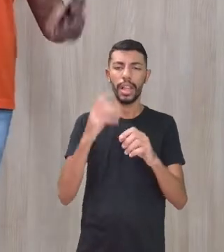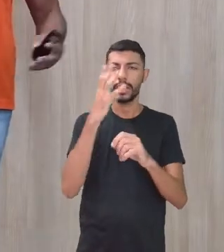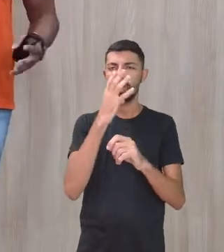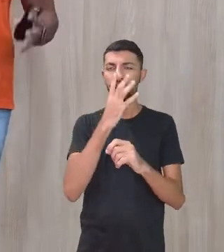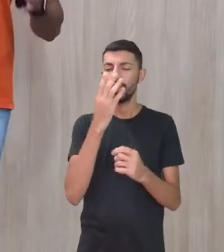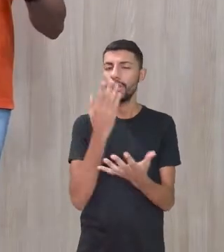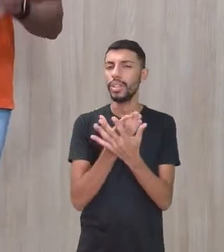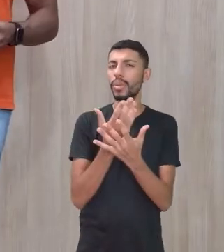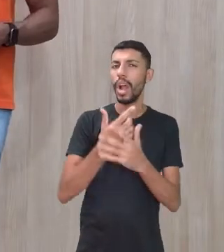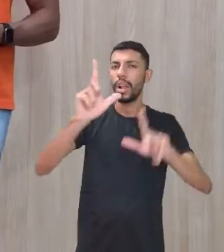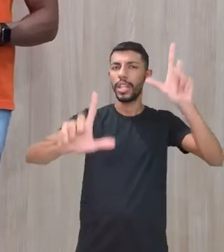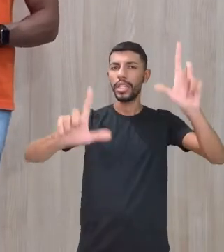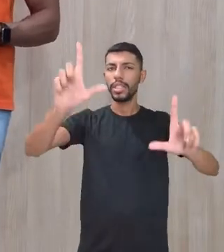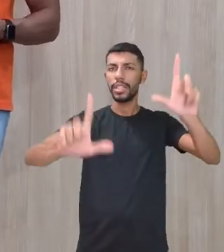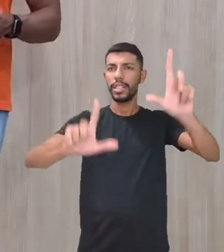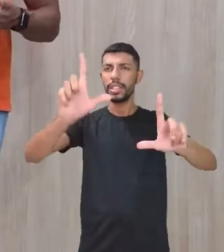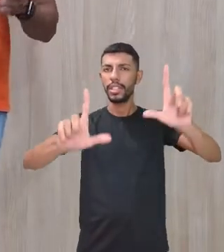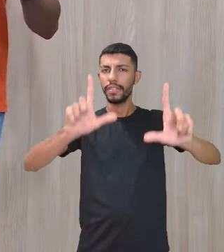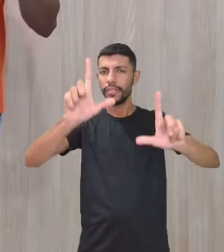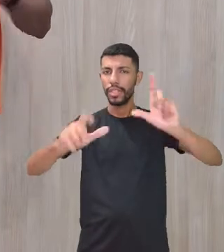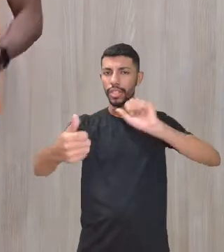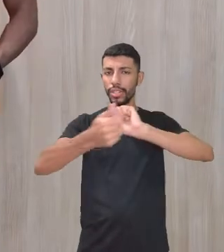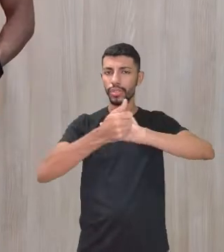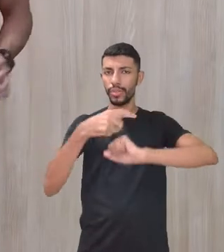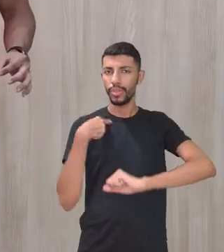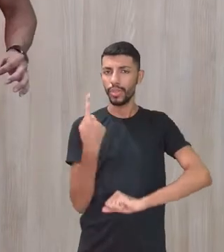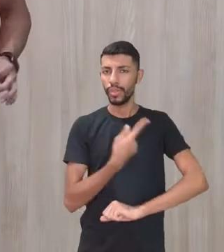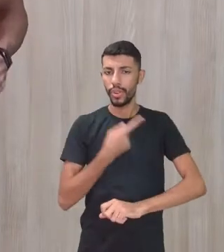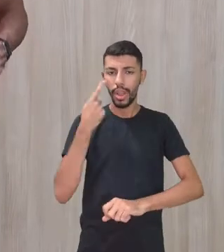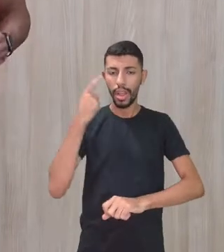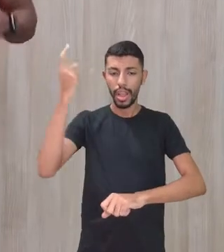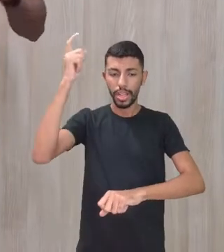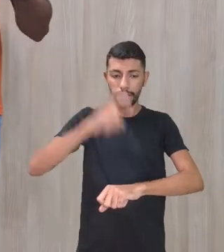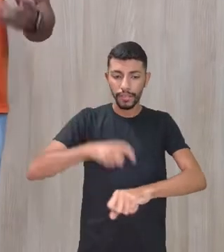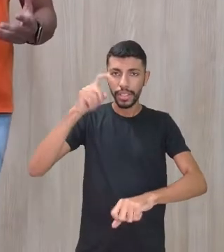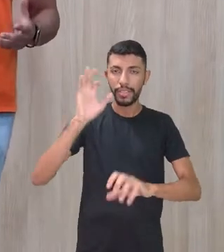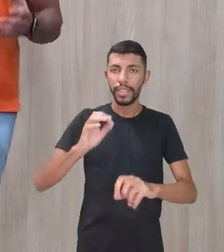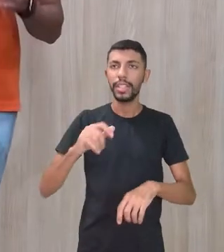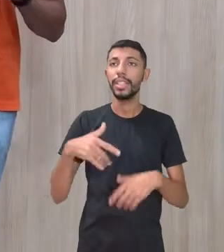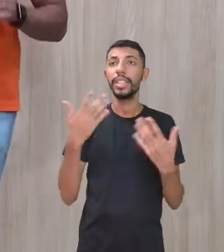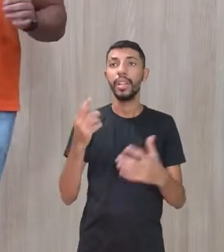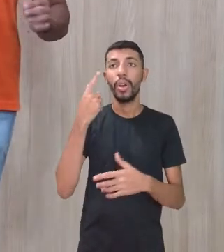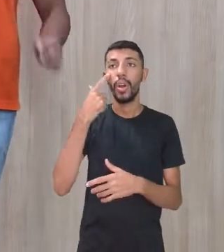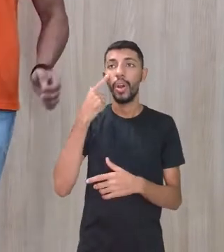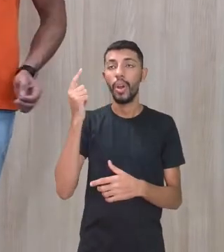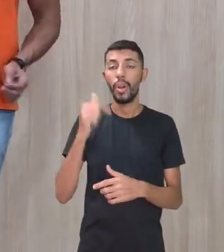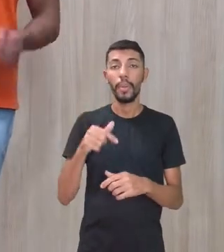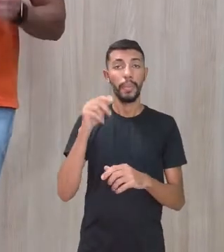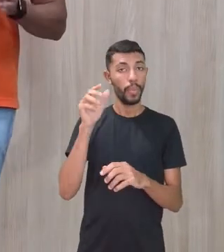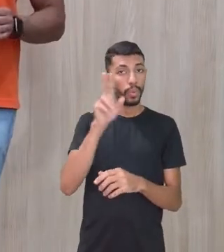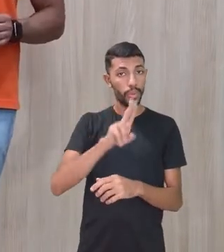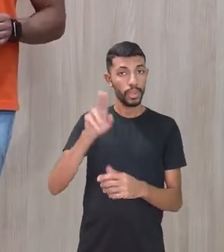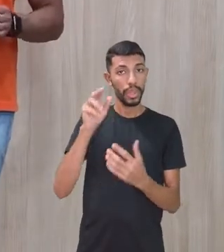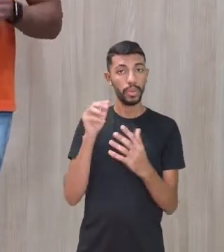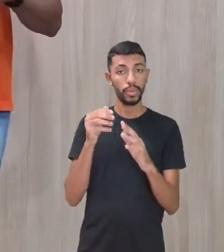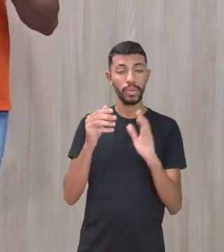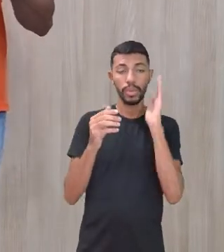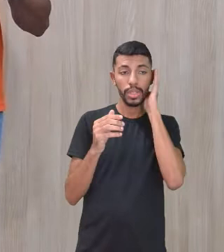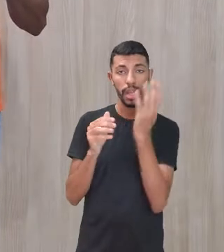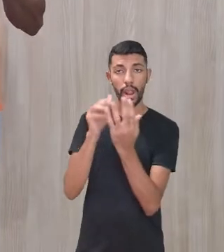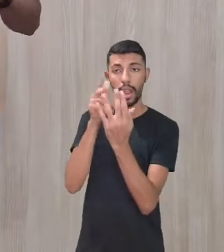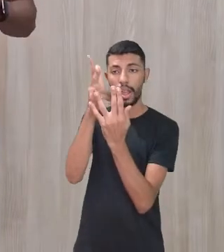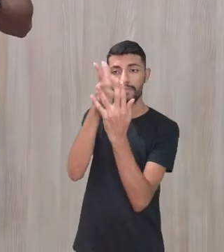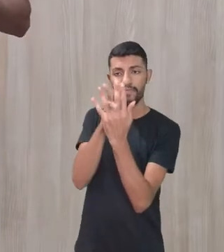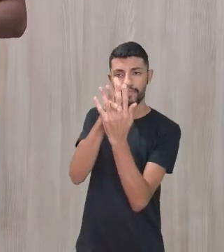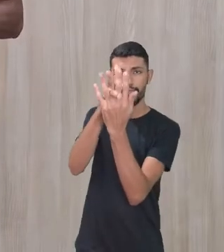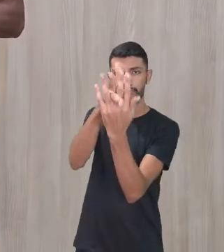da TV aí ao vivo conosco, então pega teu celular aí, coloca na câmera, abre a câmera dele e coloca no